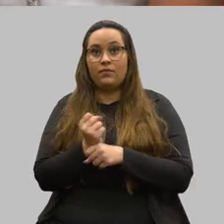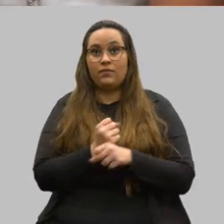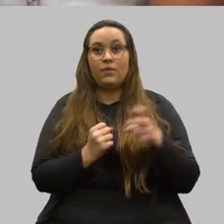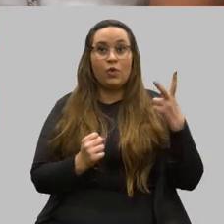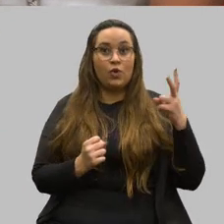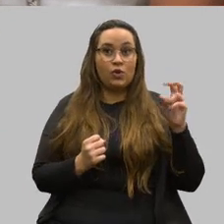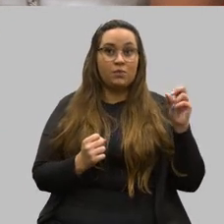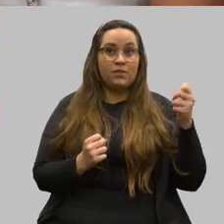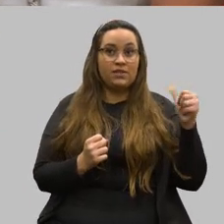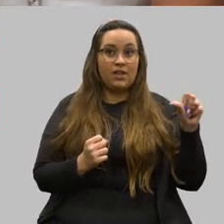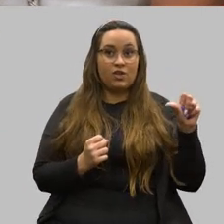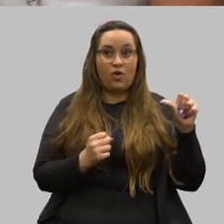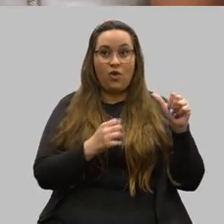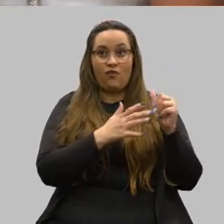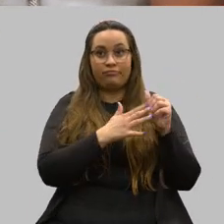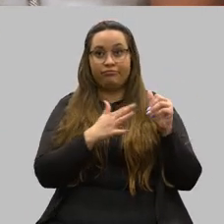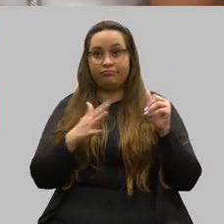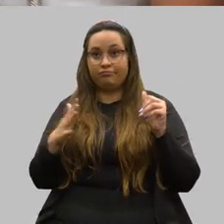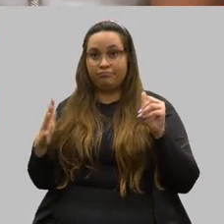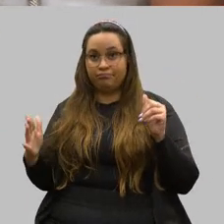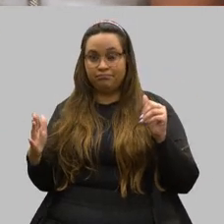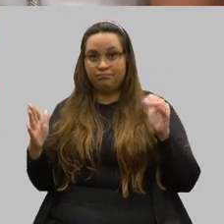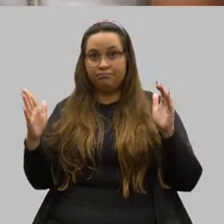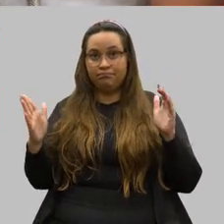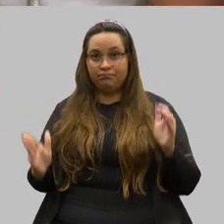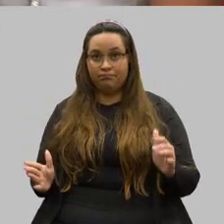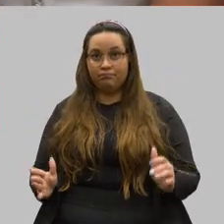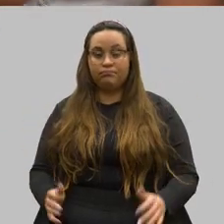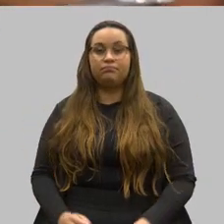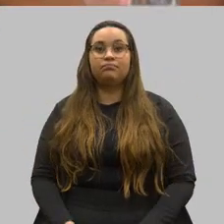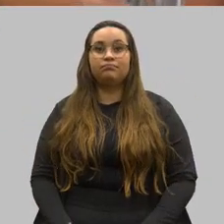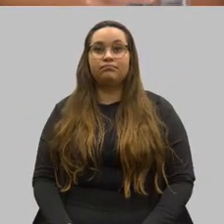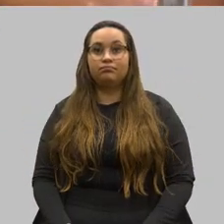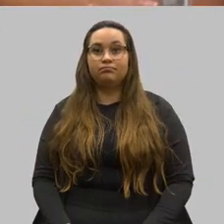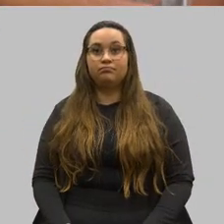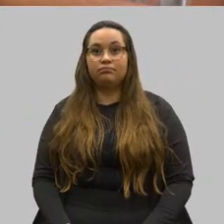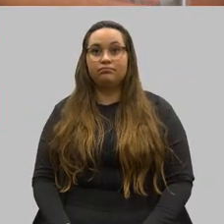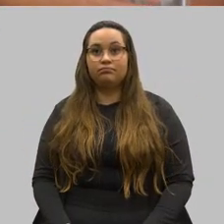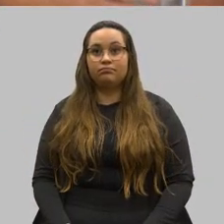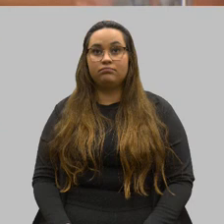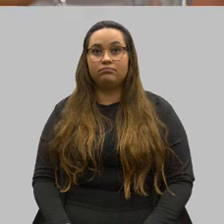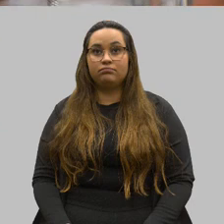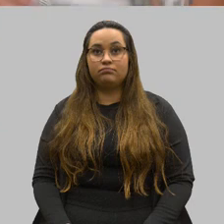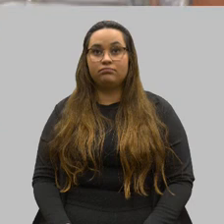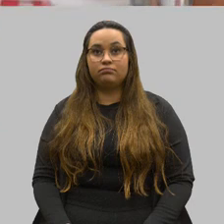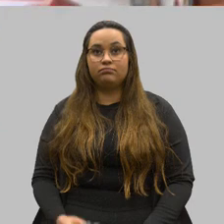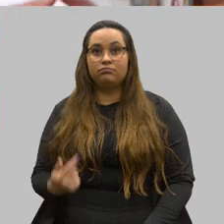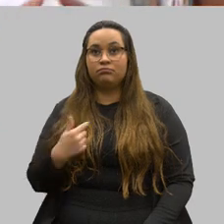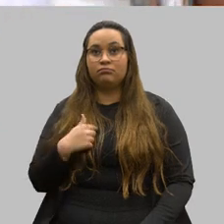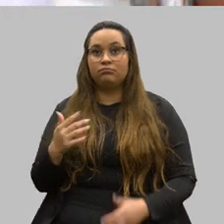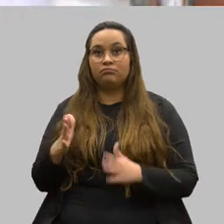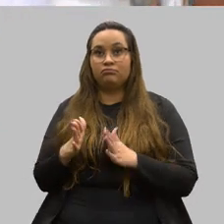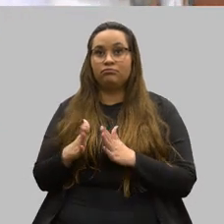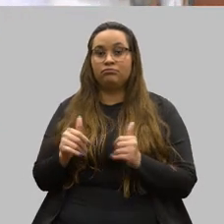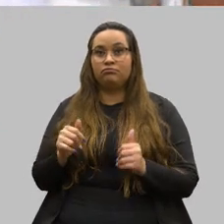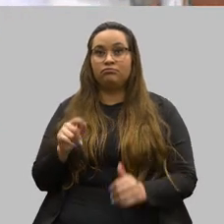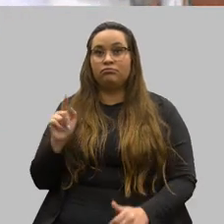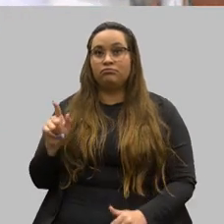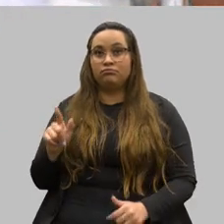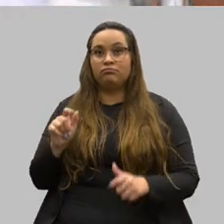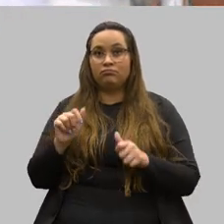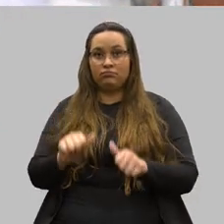para cá já até porte um pedido o requerimento estará em plenário